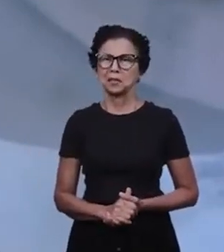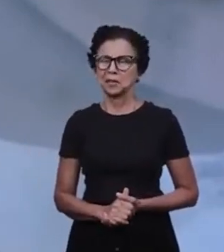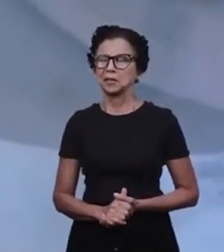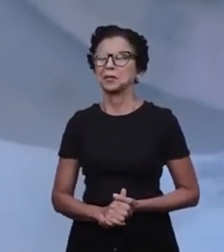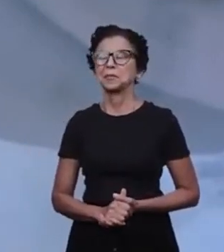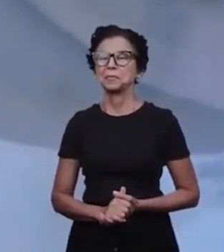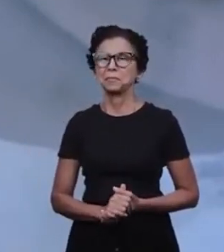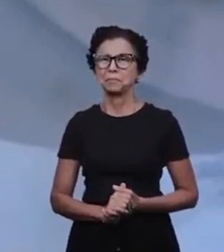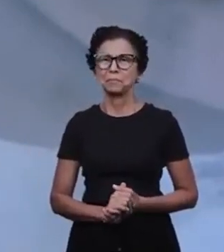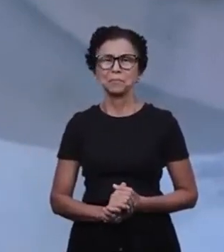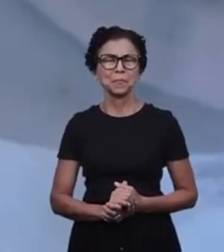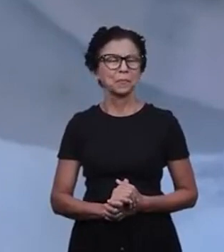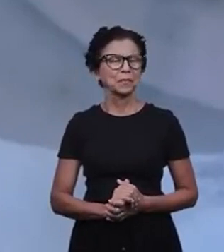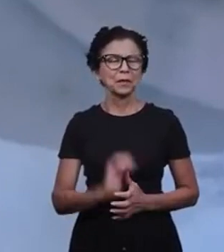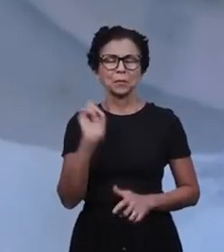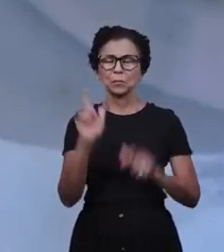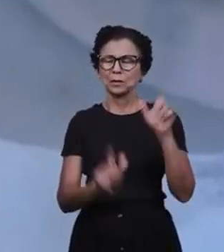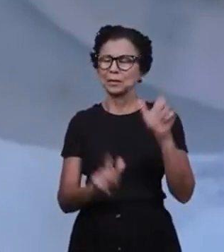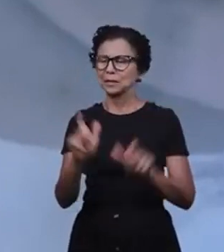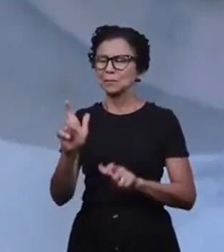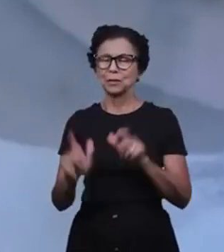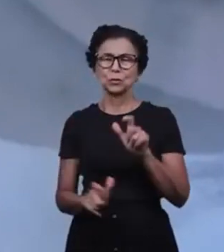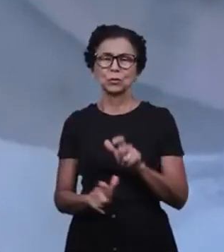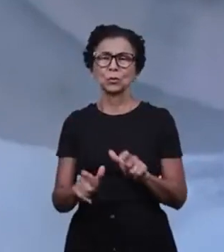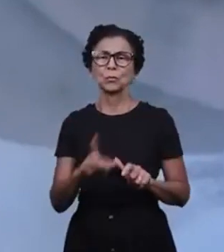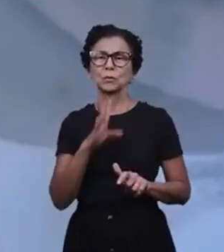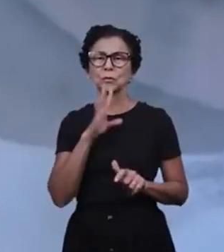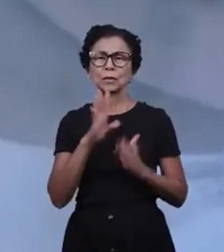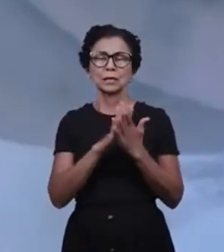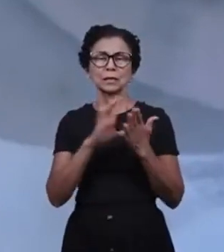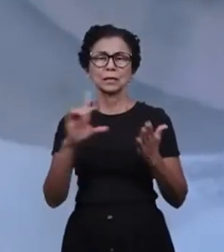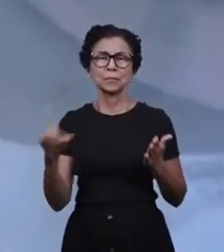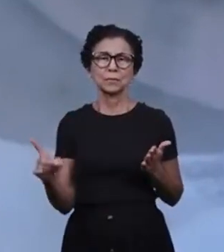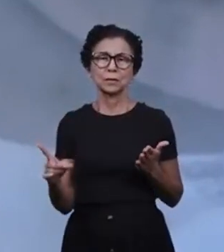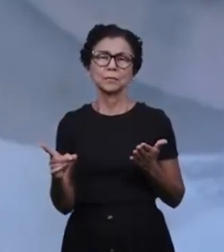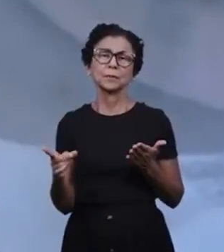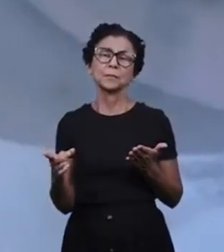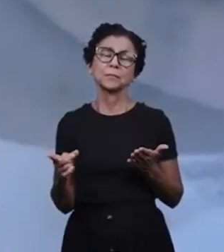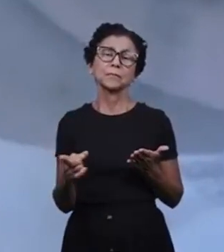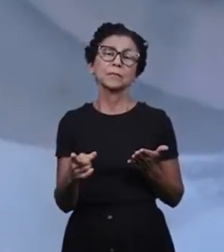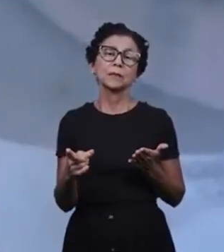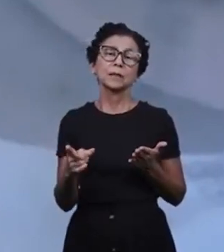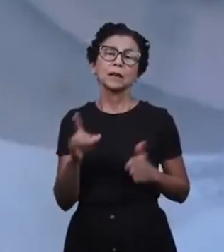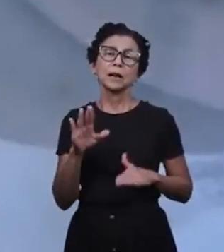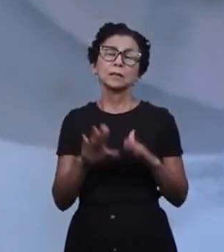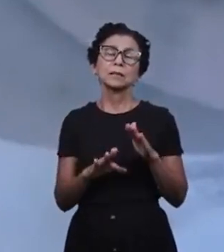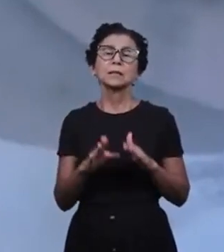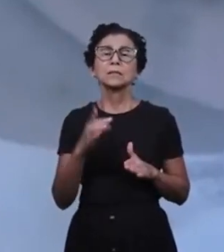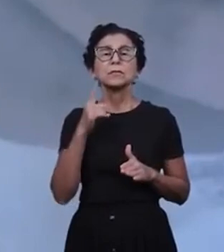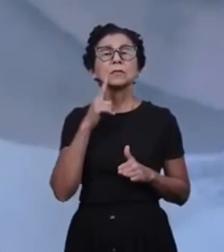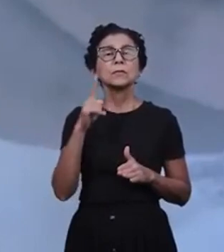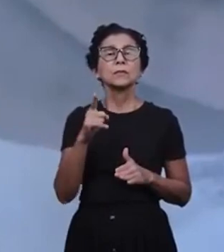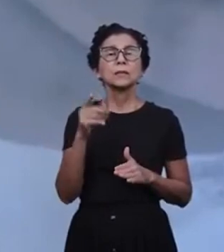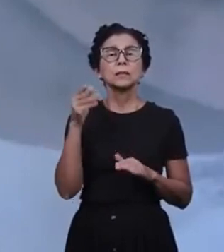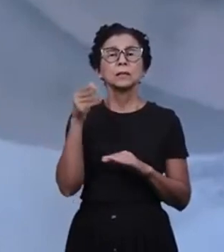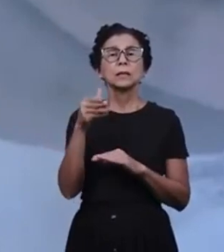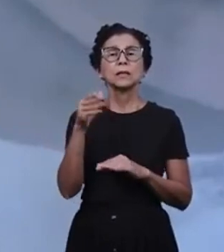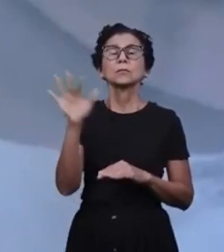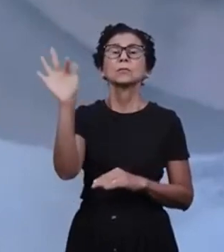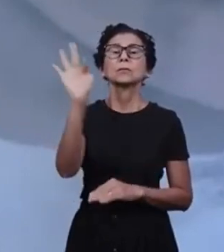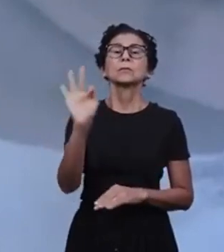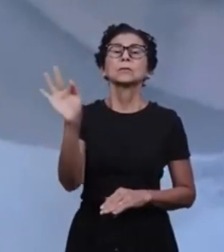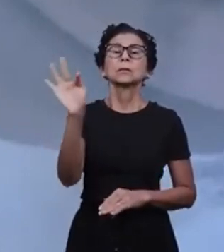Você vai ver um professor universitário, às vezes até ateu ou agnóstico, alguma coisa, você vai ver que conhece a Bíblia. Mas, para ele, a Bíblia